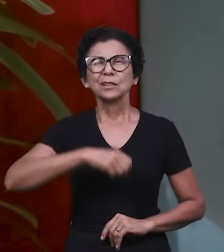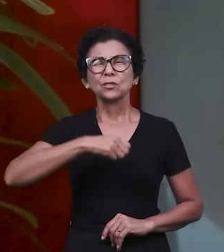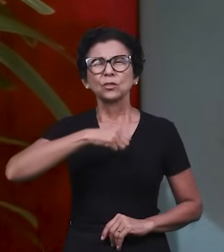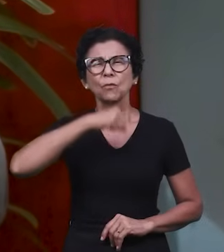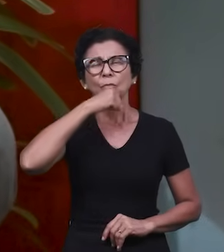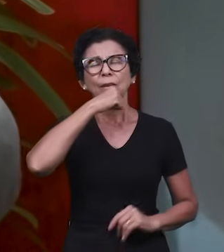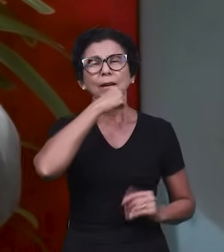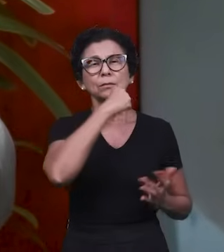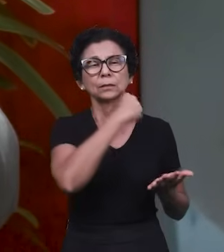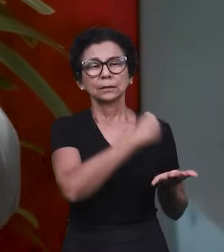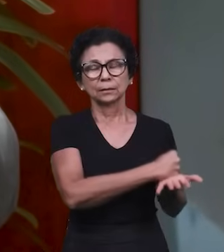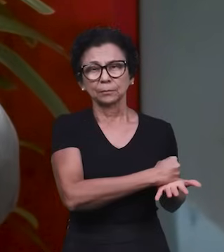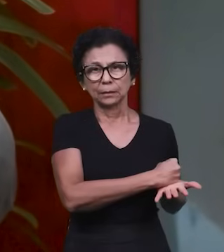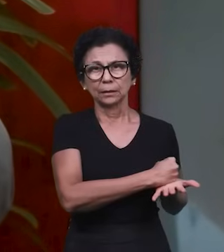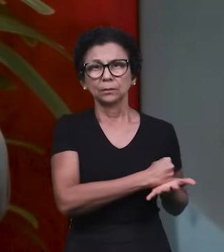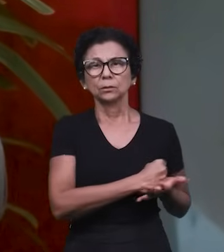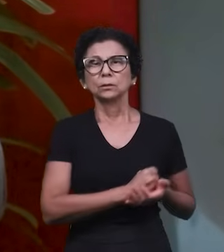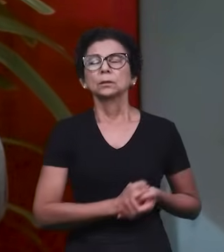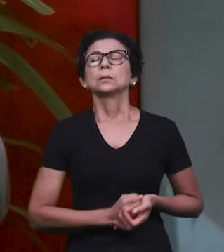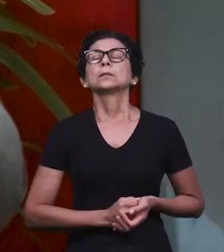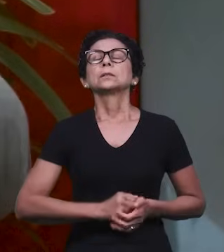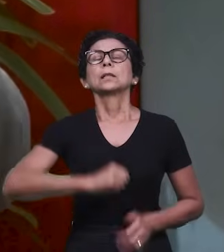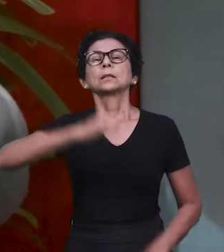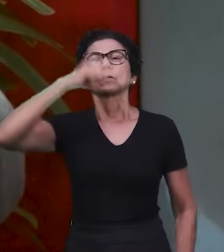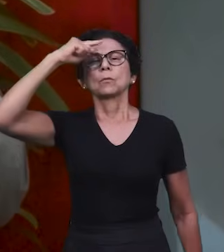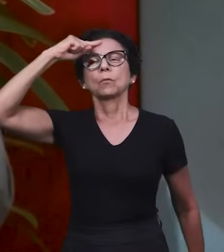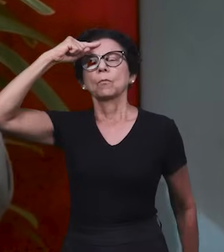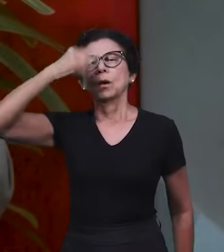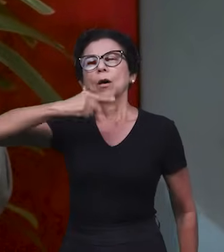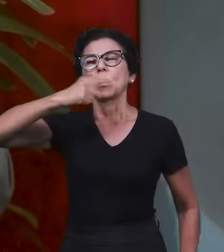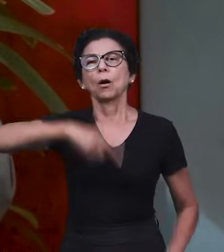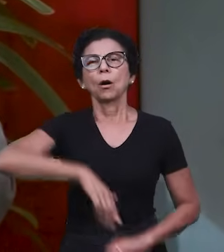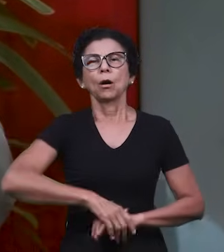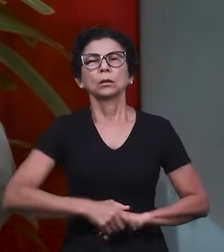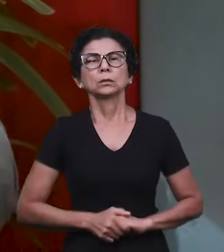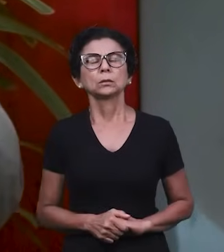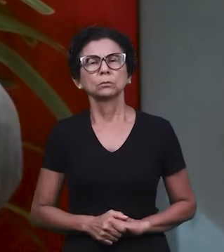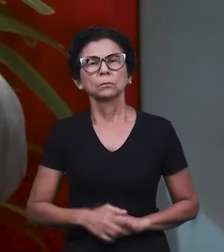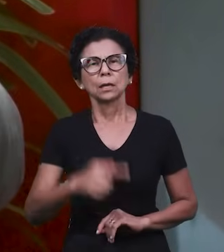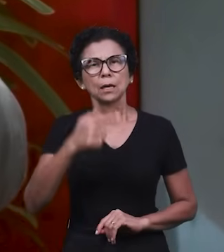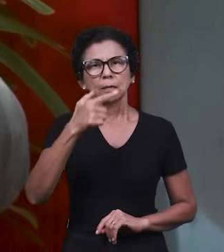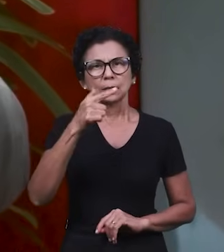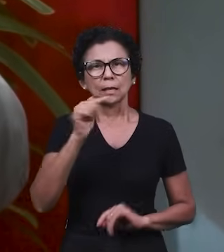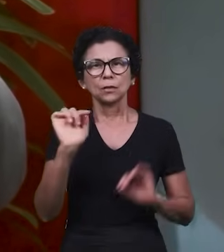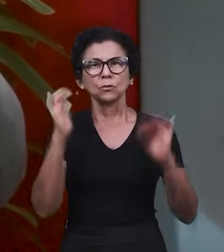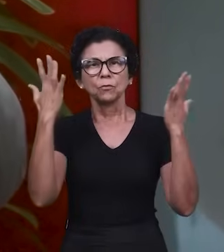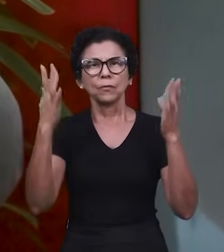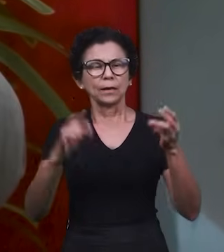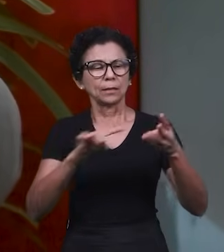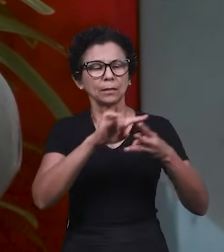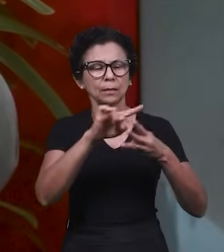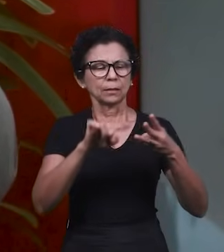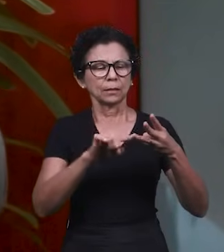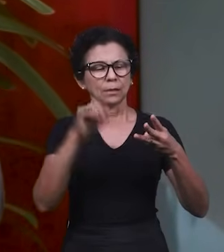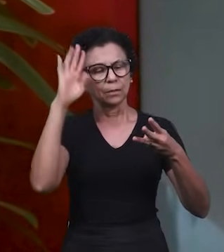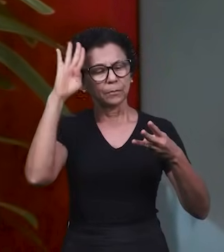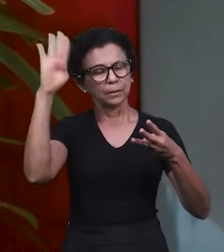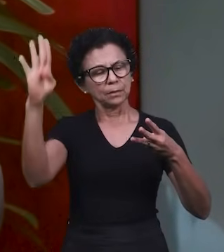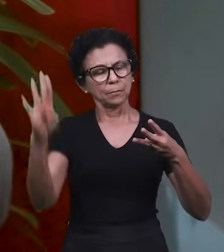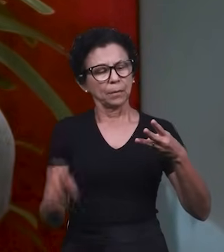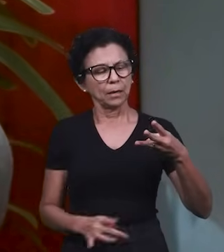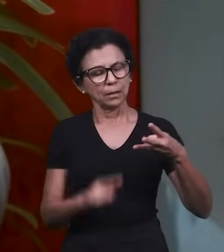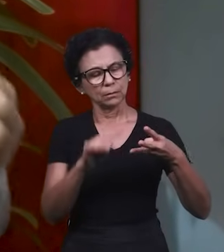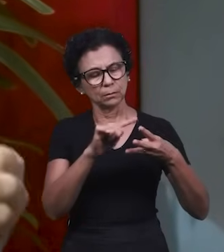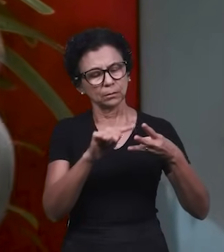havia essa ordenança de que dessas 7, 3 eram principais e das 3, pelo menos em uma